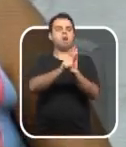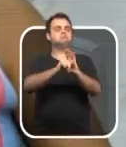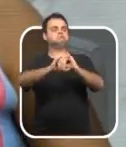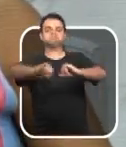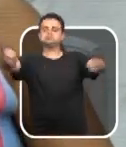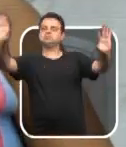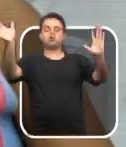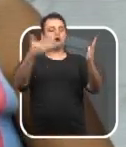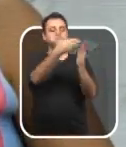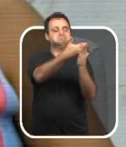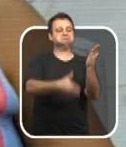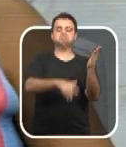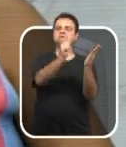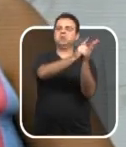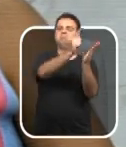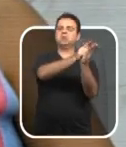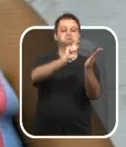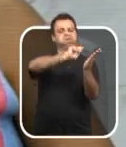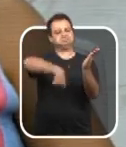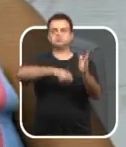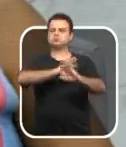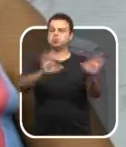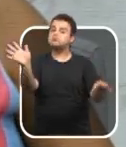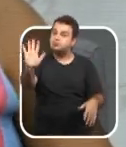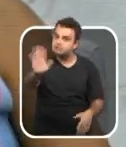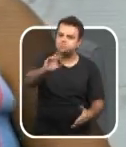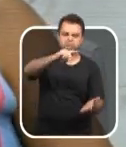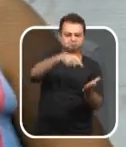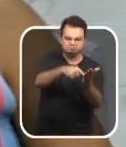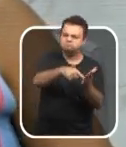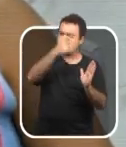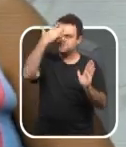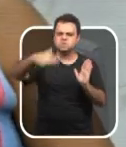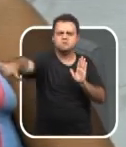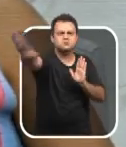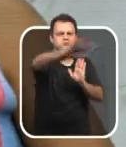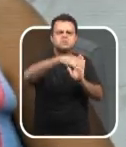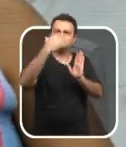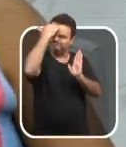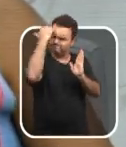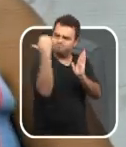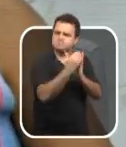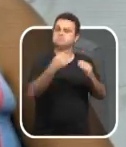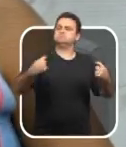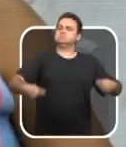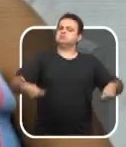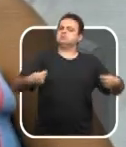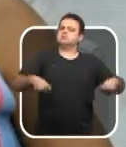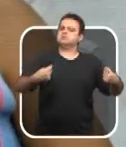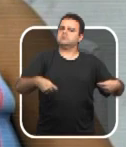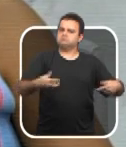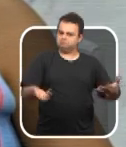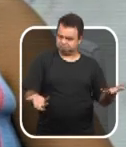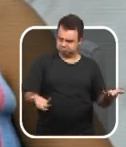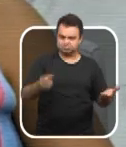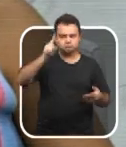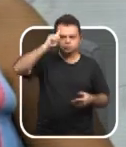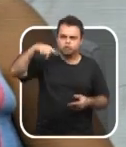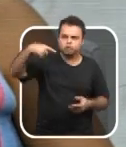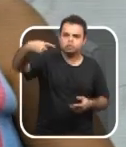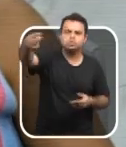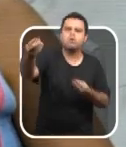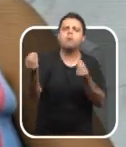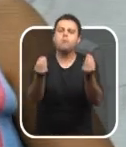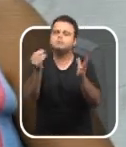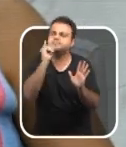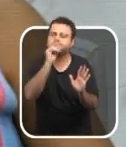número. A gente quer que as coisas aconteçam na sua realidade. E eu gosto muito da prática da lei. Então, quando eu